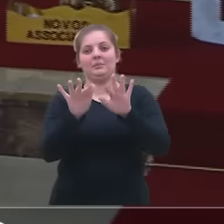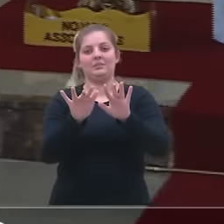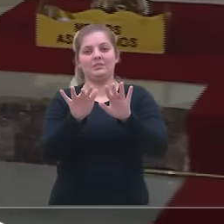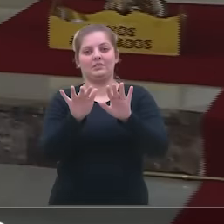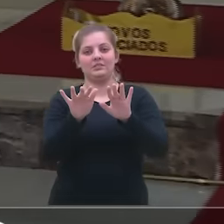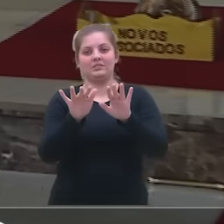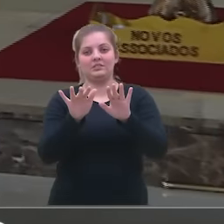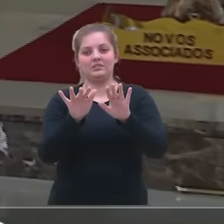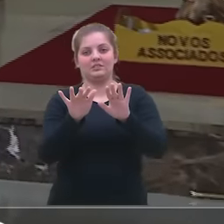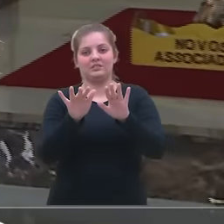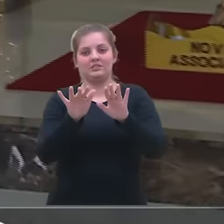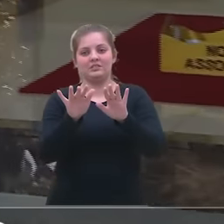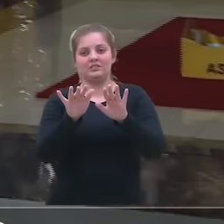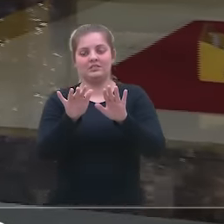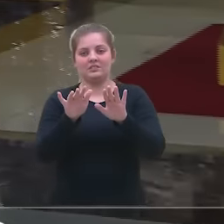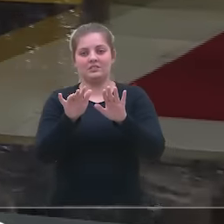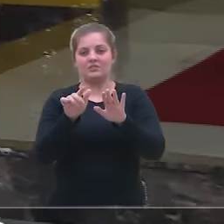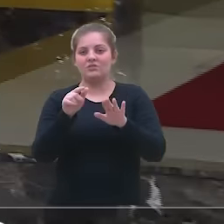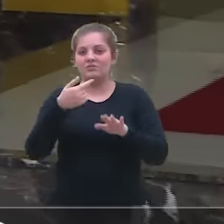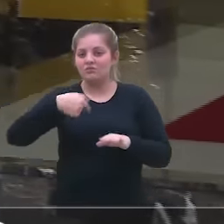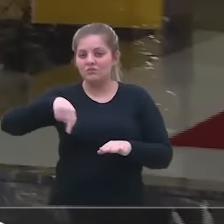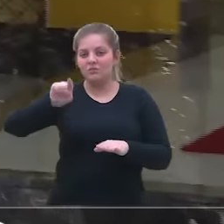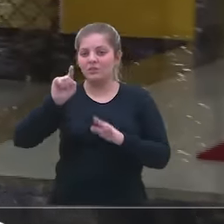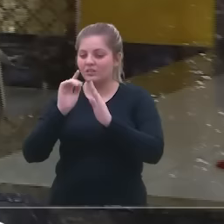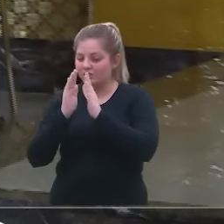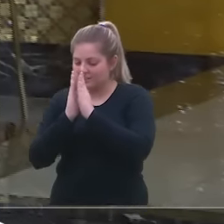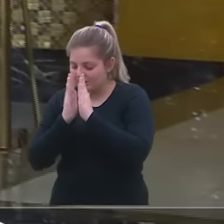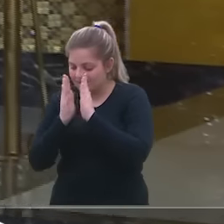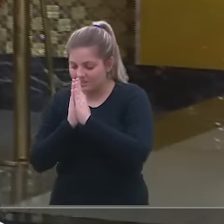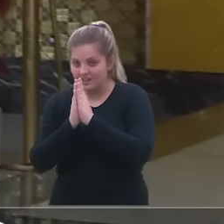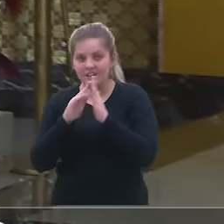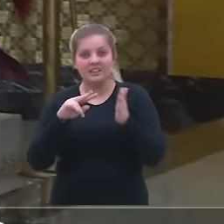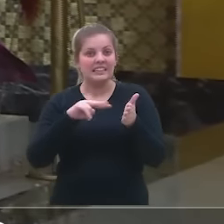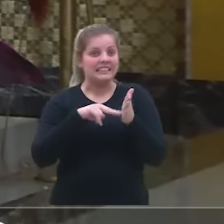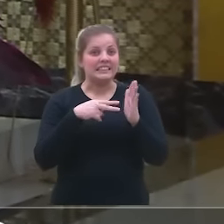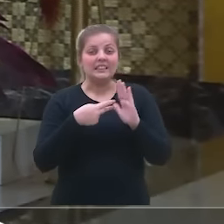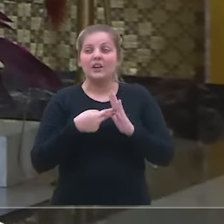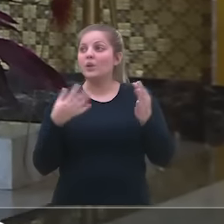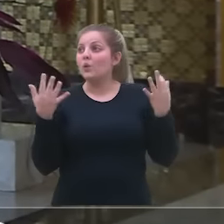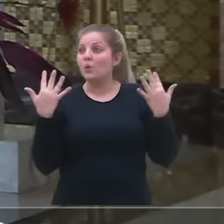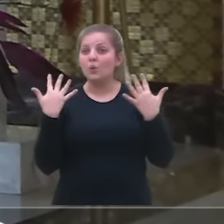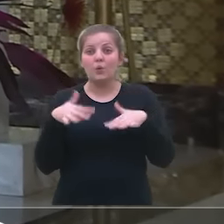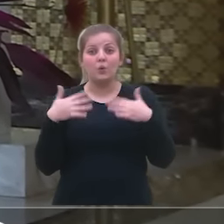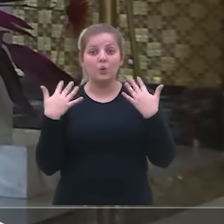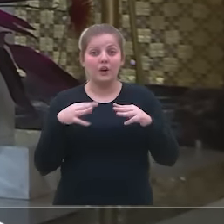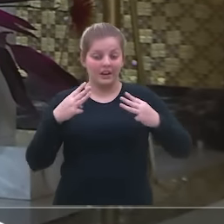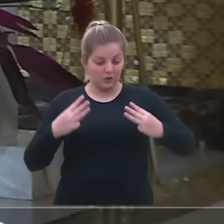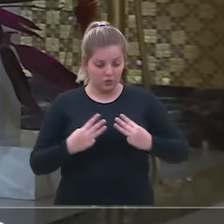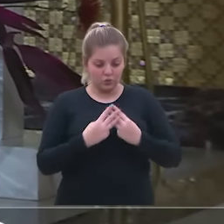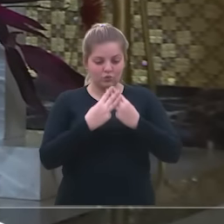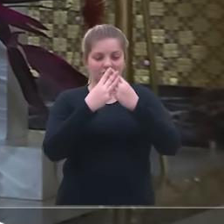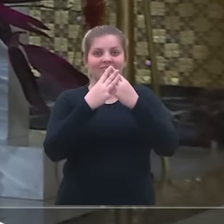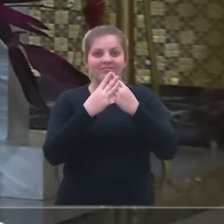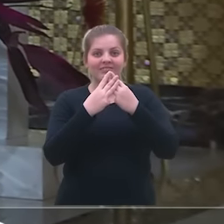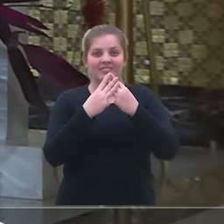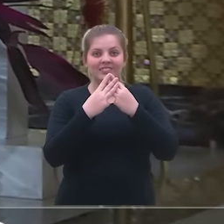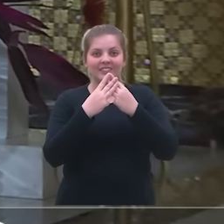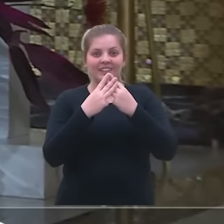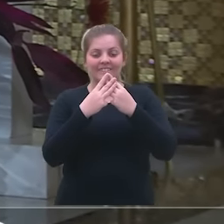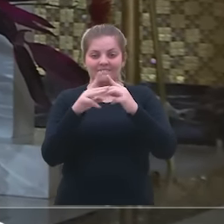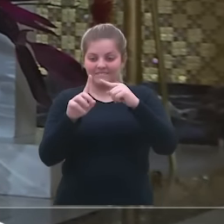foram pro Orto das Oliveiras isso é muito simbólico isso é judaico isso é